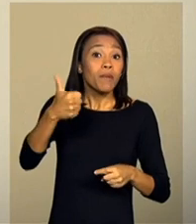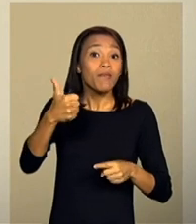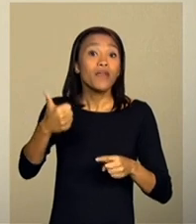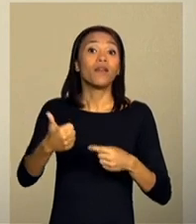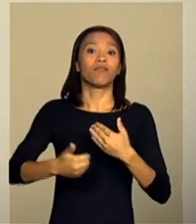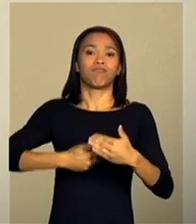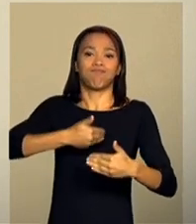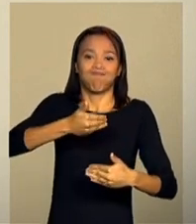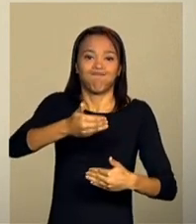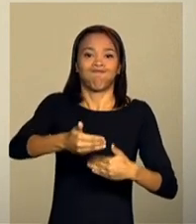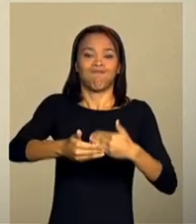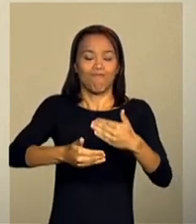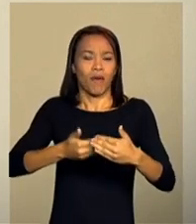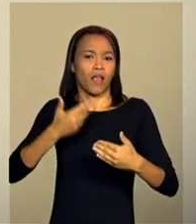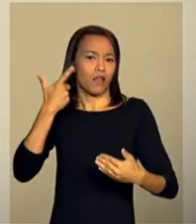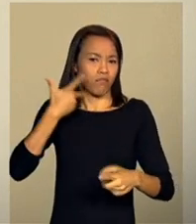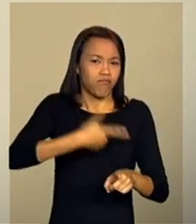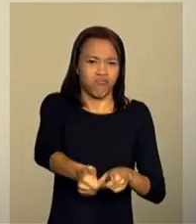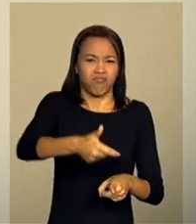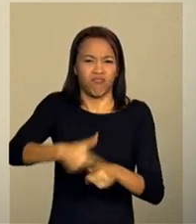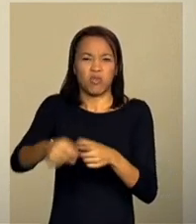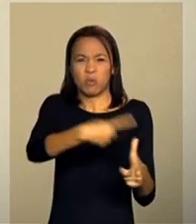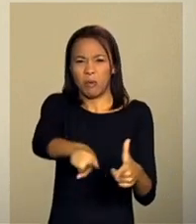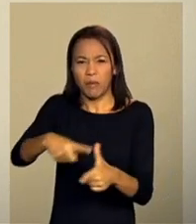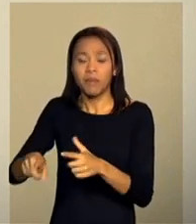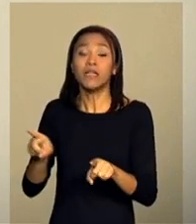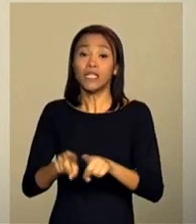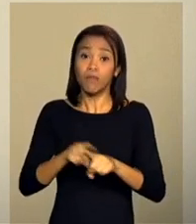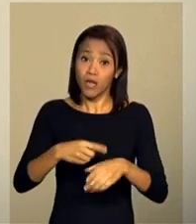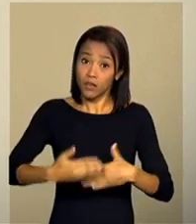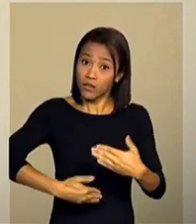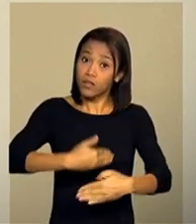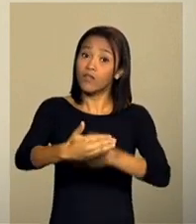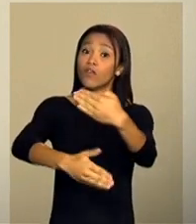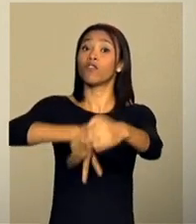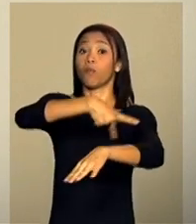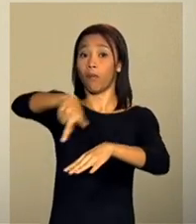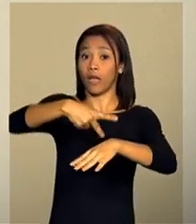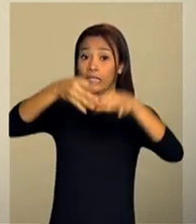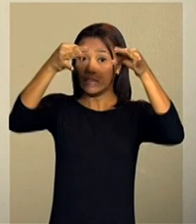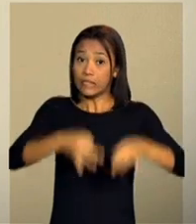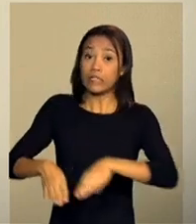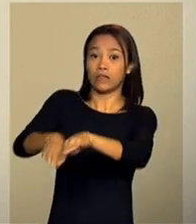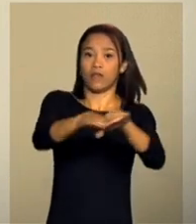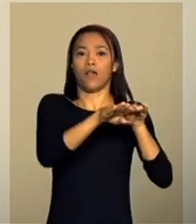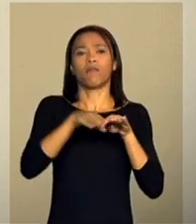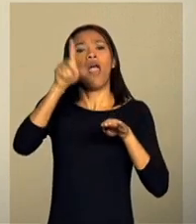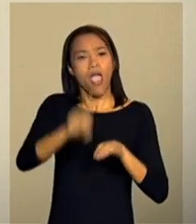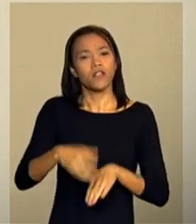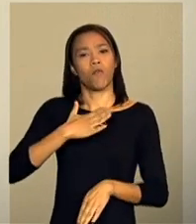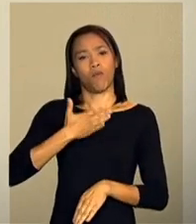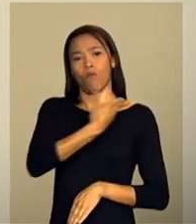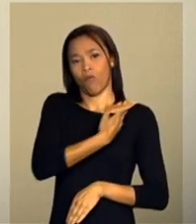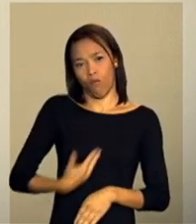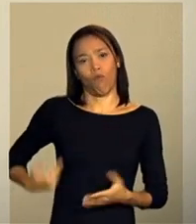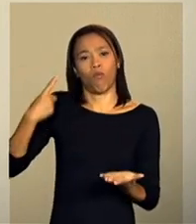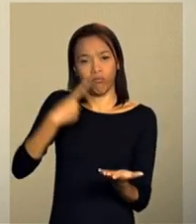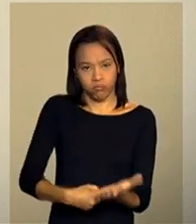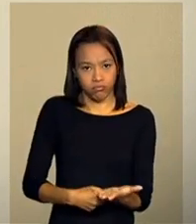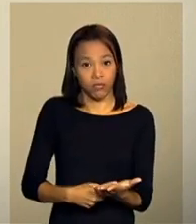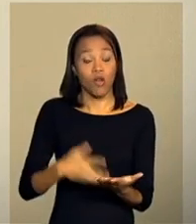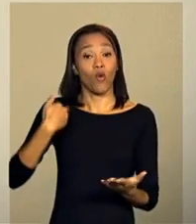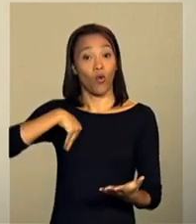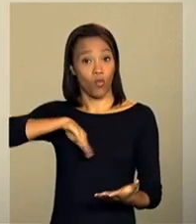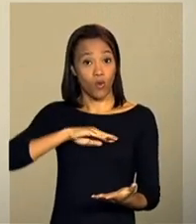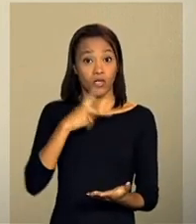Superar as dificuldades e construir um país ainda mais justo e desenvolvido Esse é o compromisso do meu governo com os